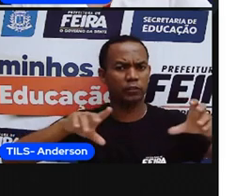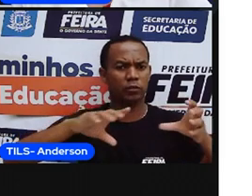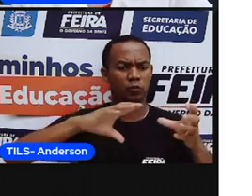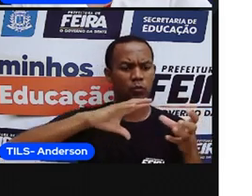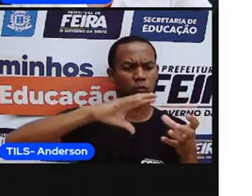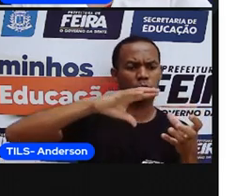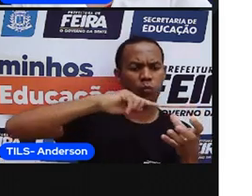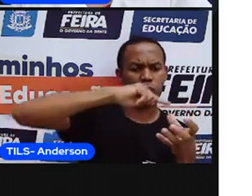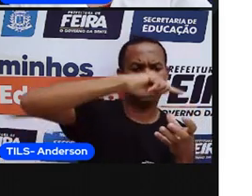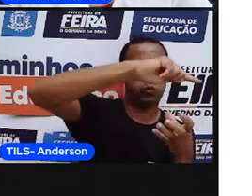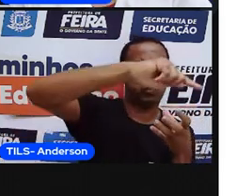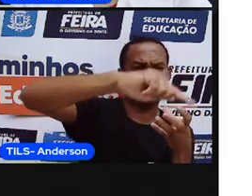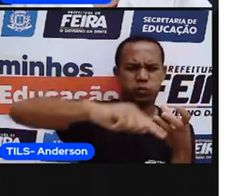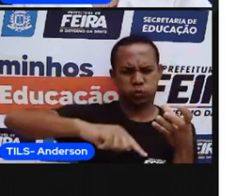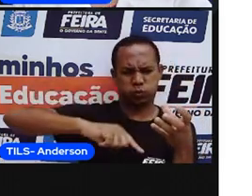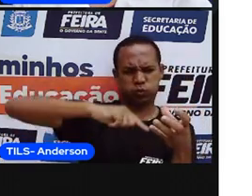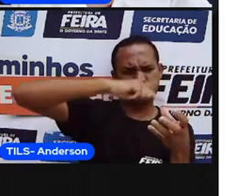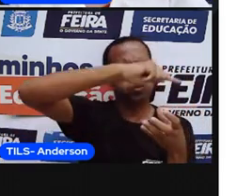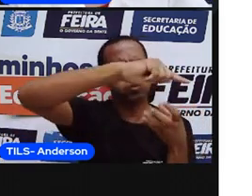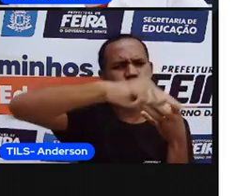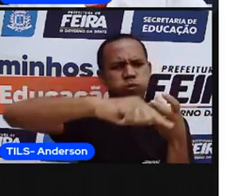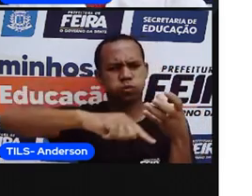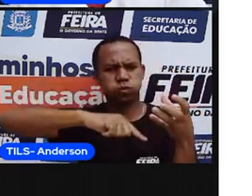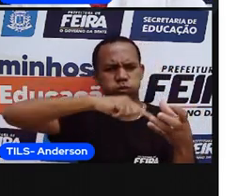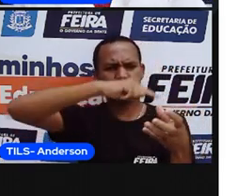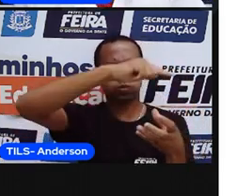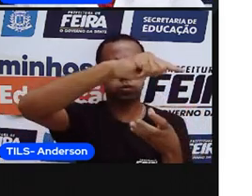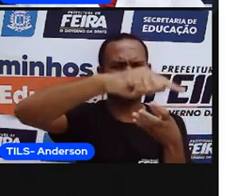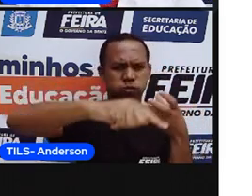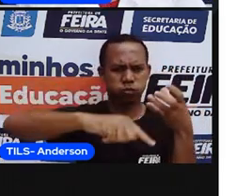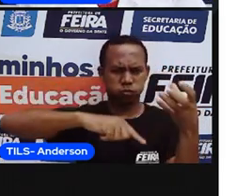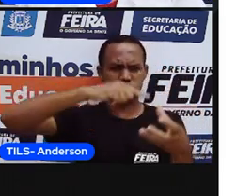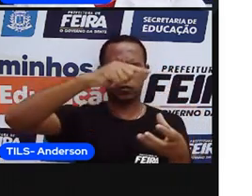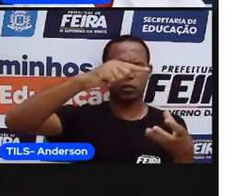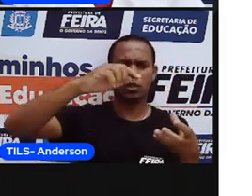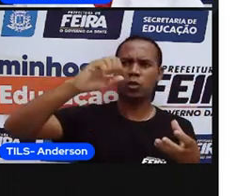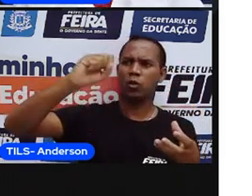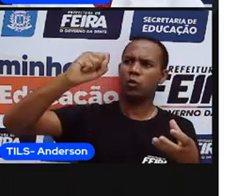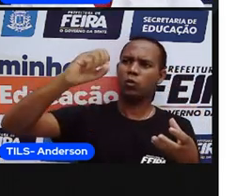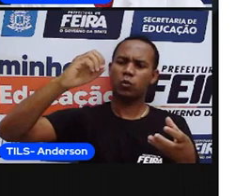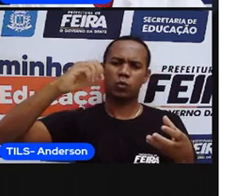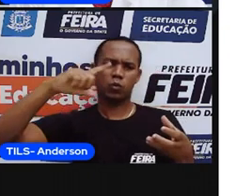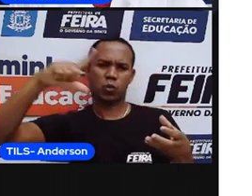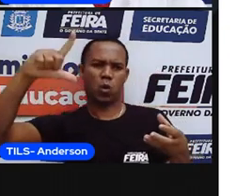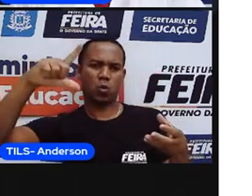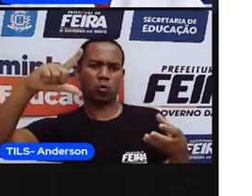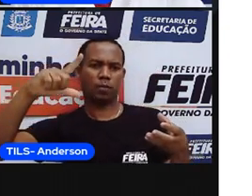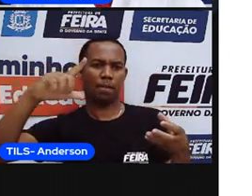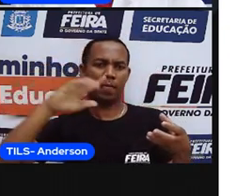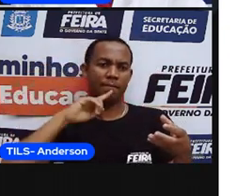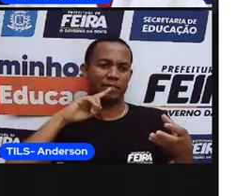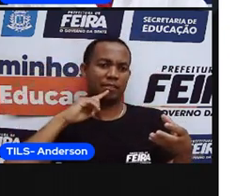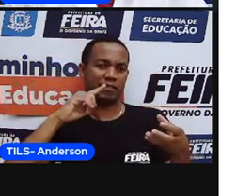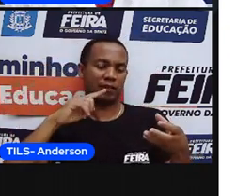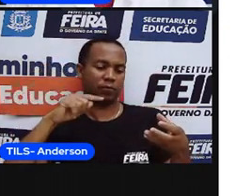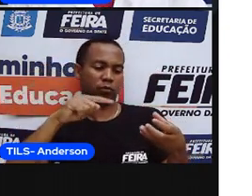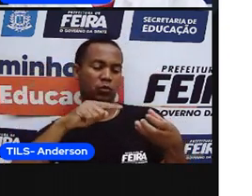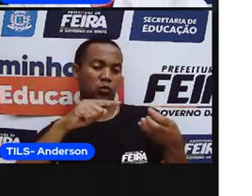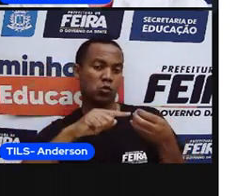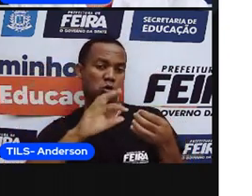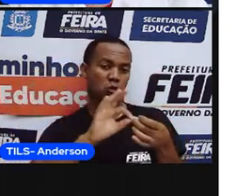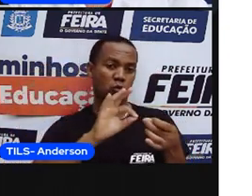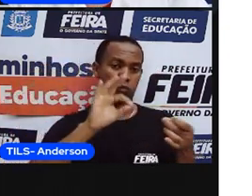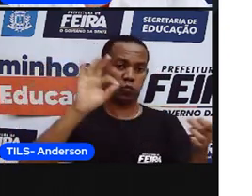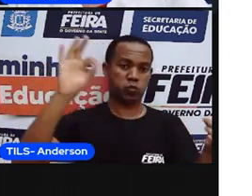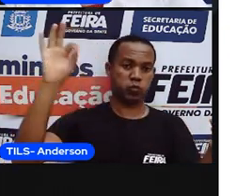de quê? Dessa estrela, da estrela maior, que é o Sol, né? E a Terra, ela fica na distância que permite